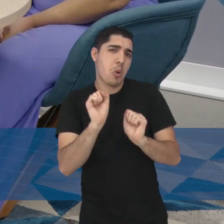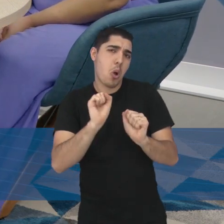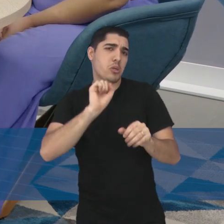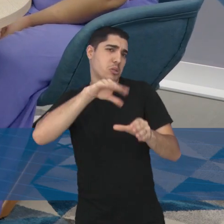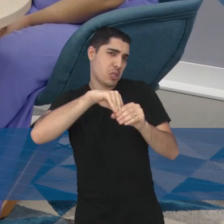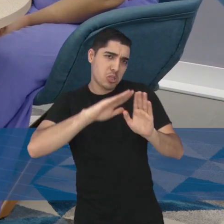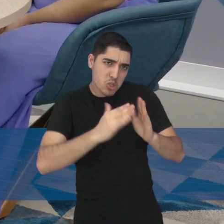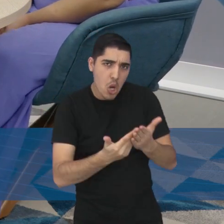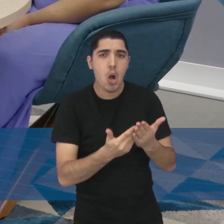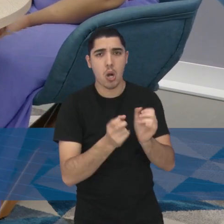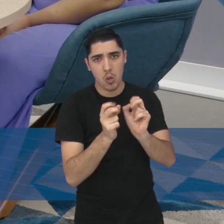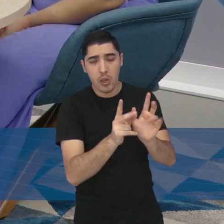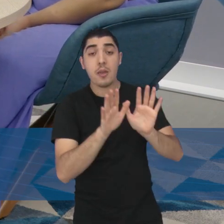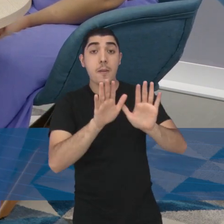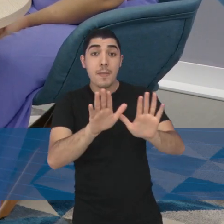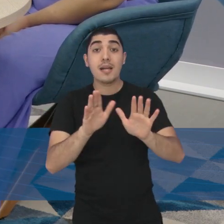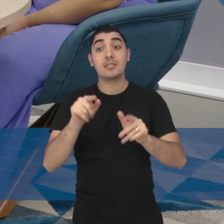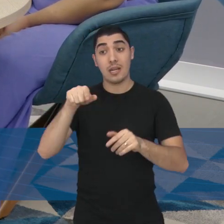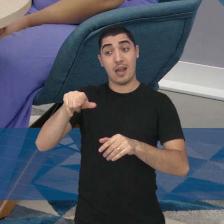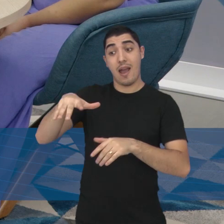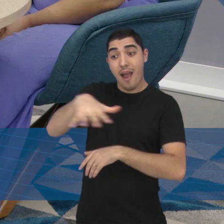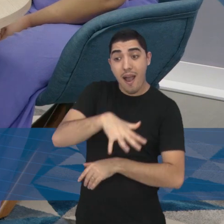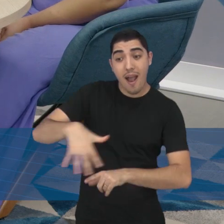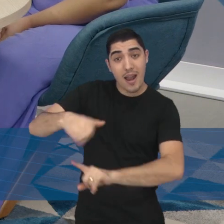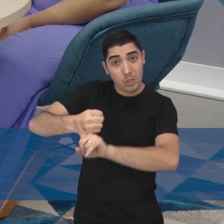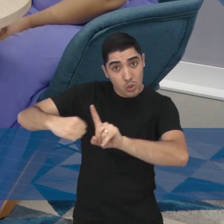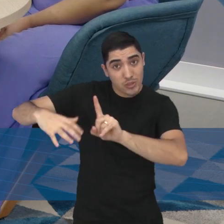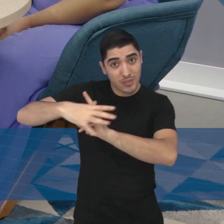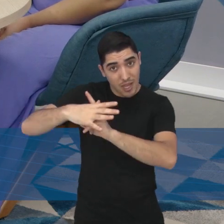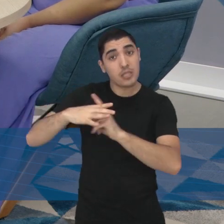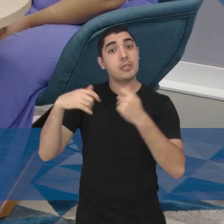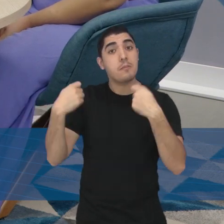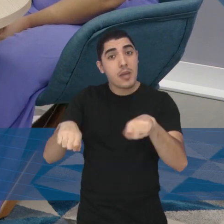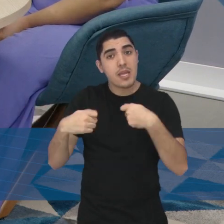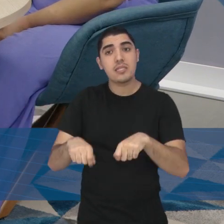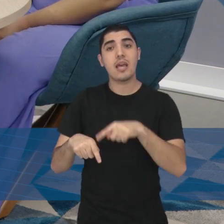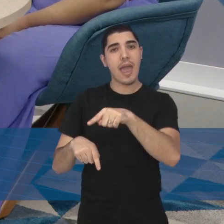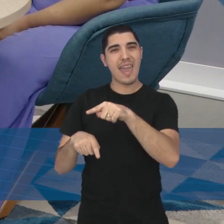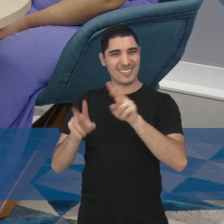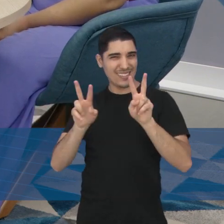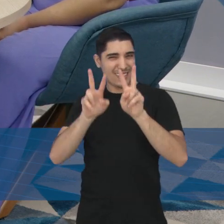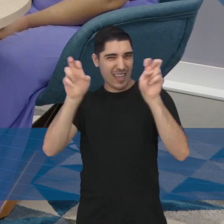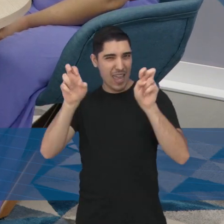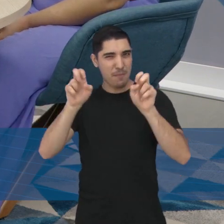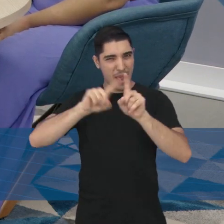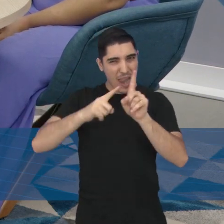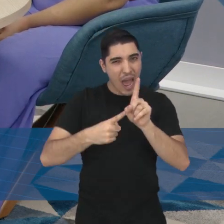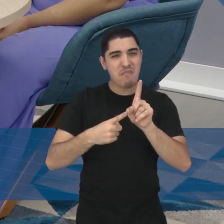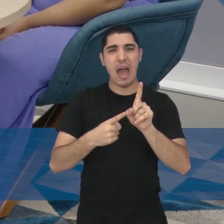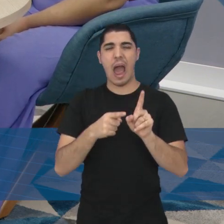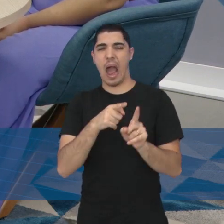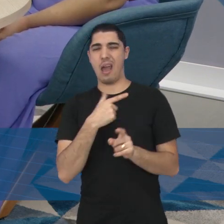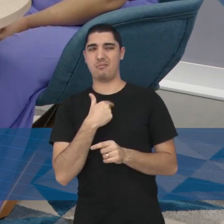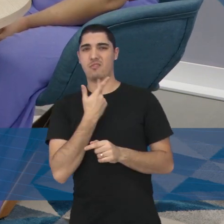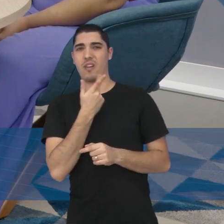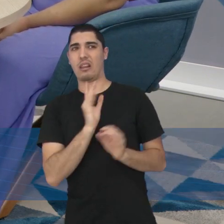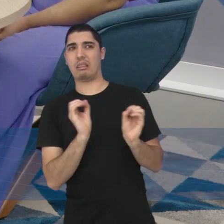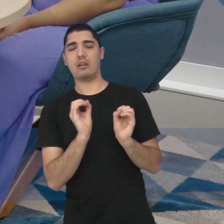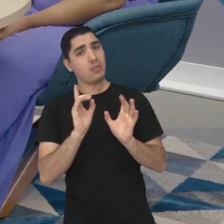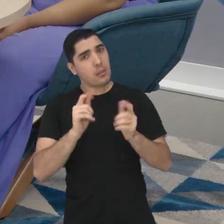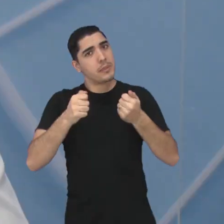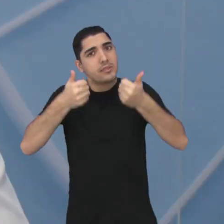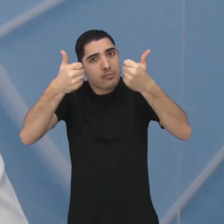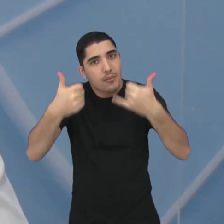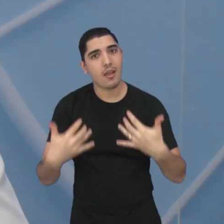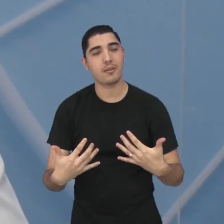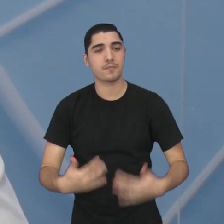né, que o seu nicho, que o seu convívio social, este assunto não seja um tabu, né? Eu mesma tive uma